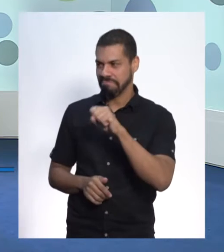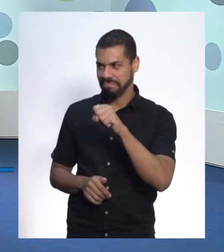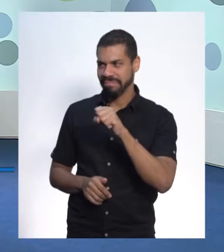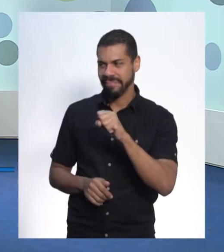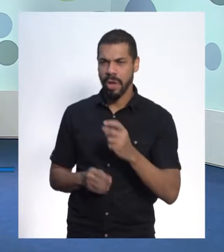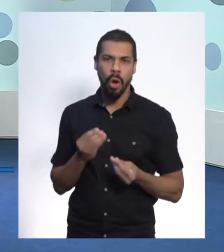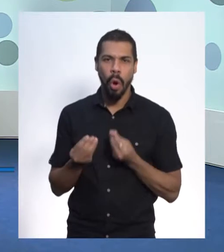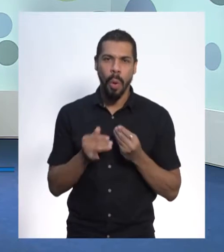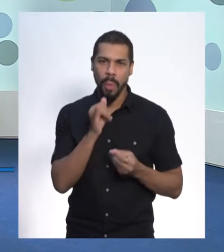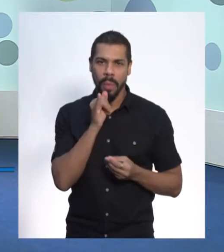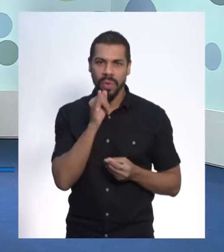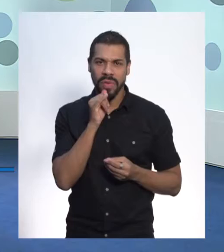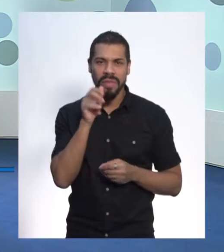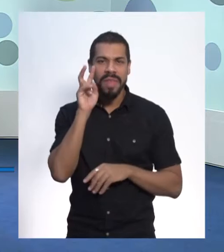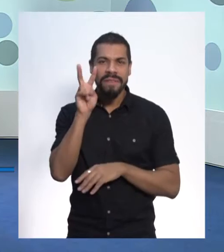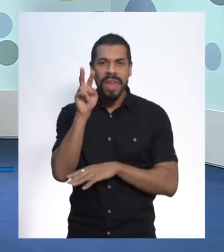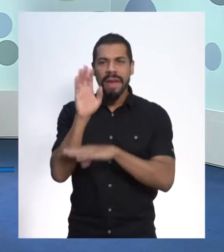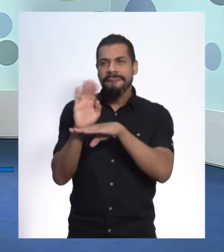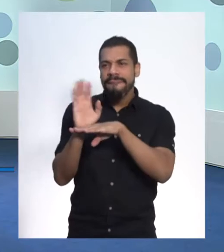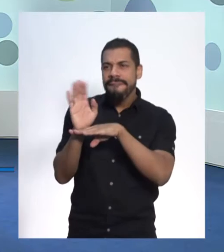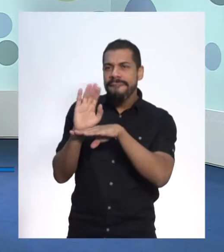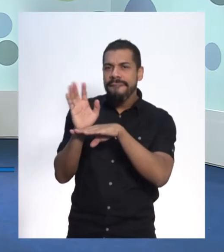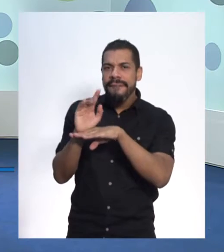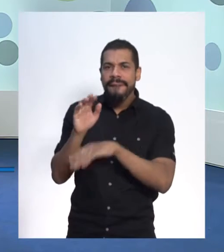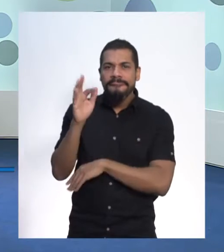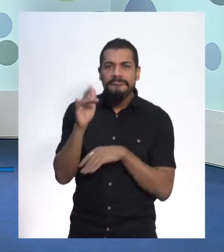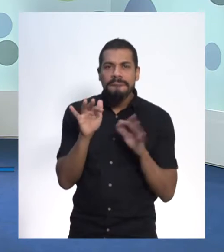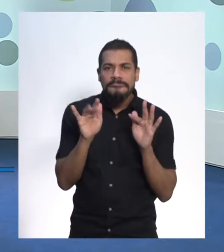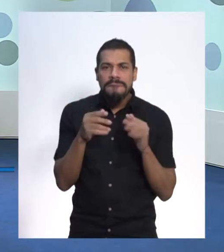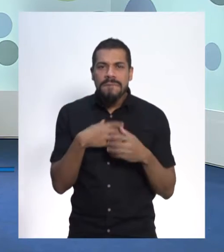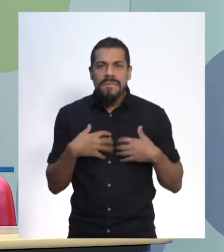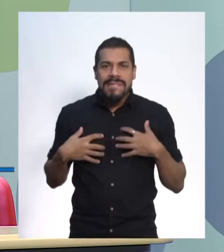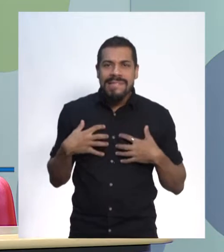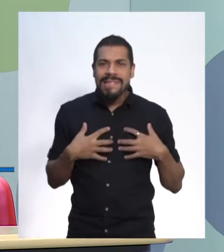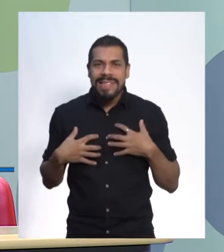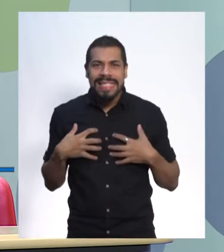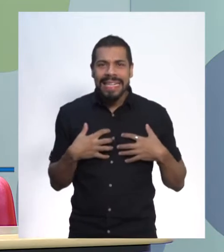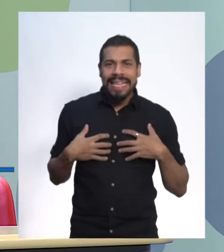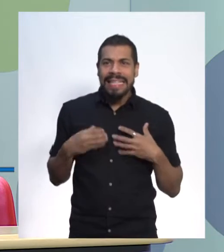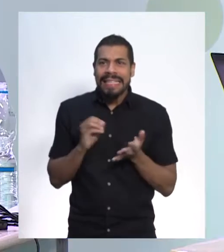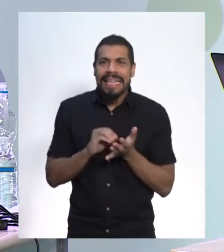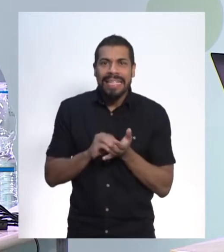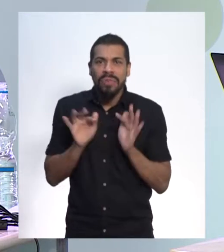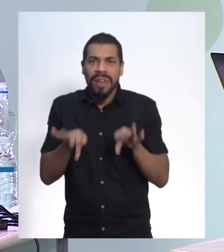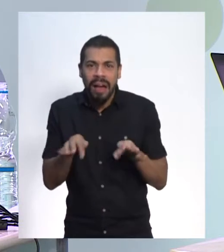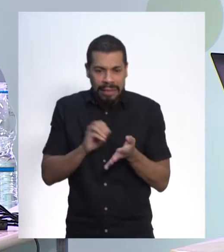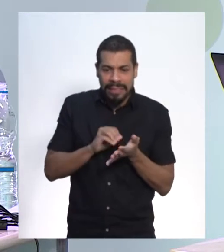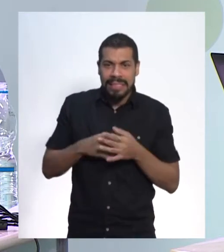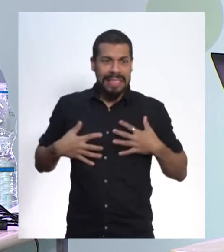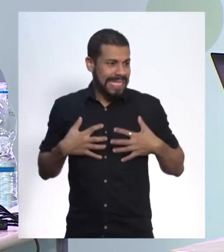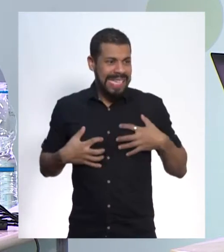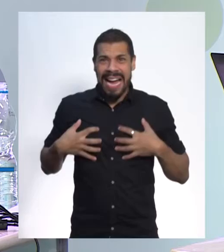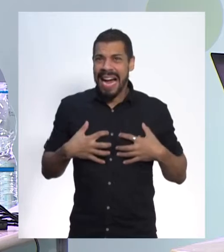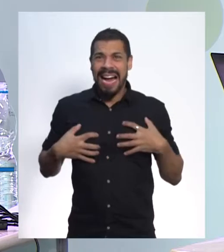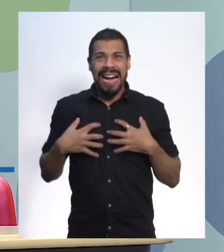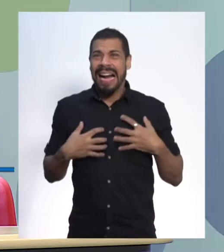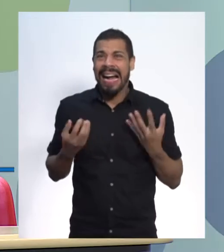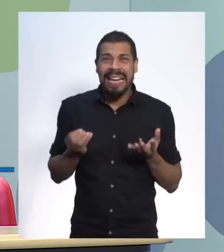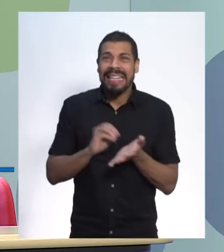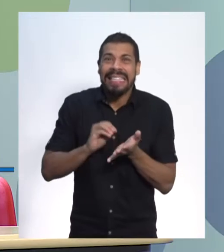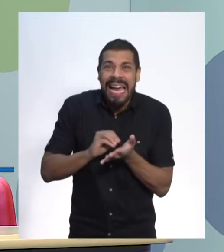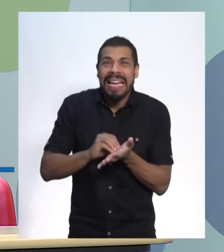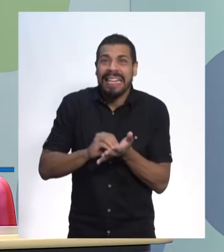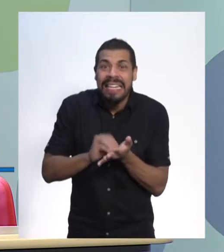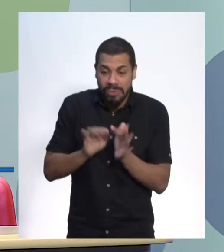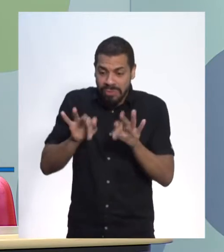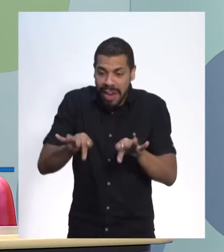ver um filme que não acaba, né? Ou uma série que você começa e a série não tem o fim, né? Alguém descontinua a série e acaba